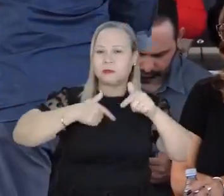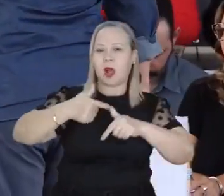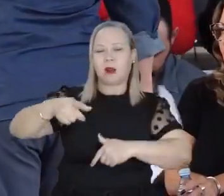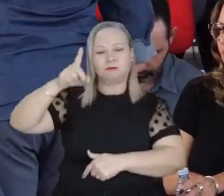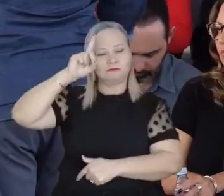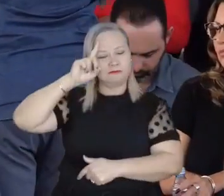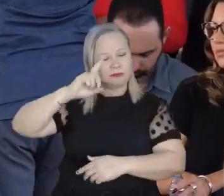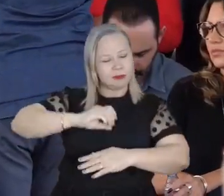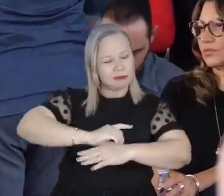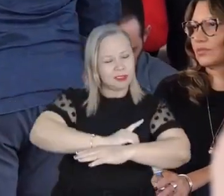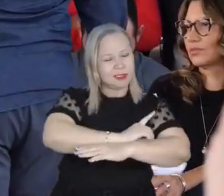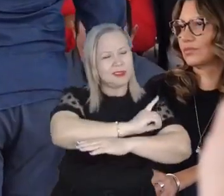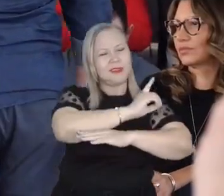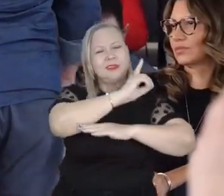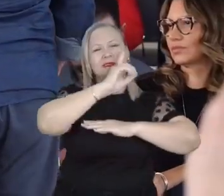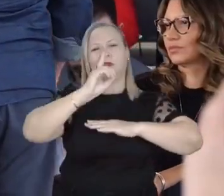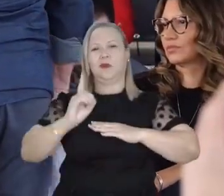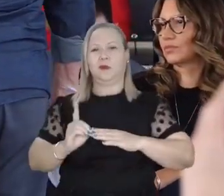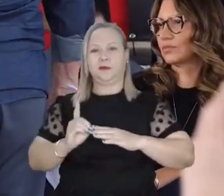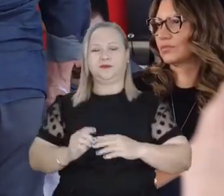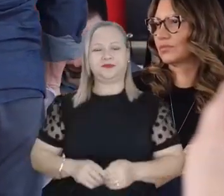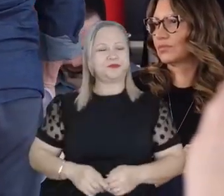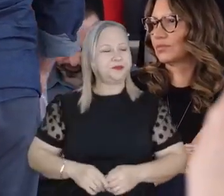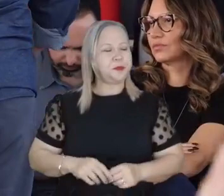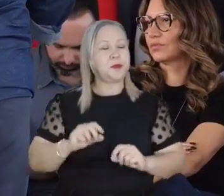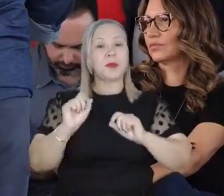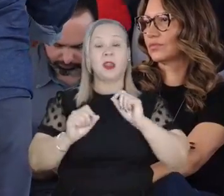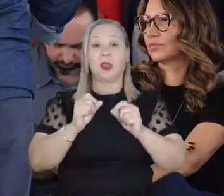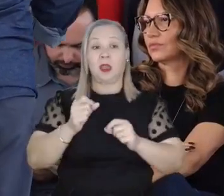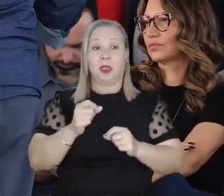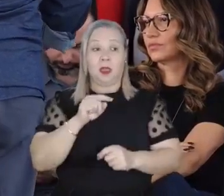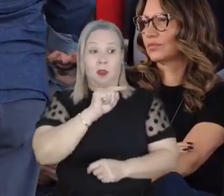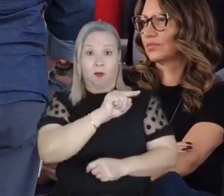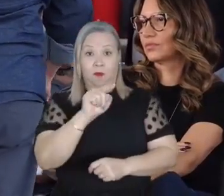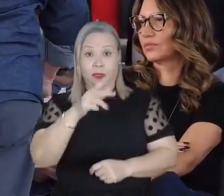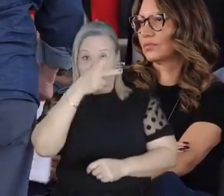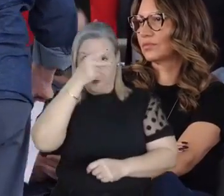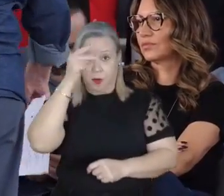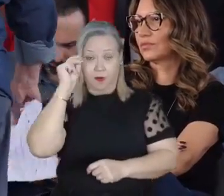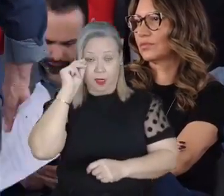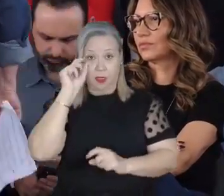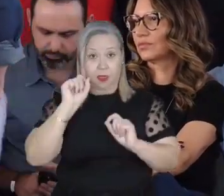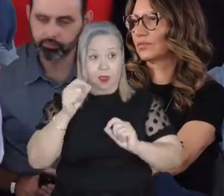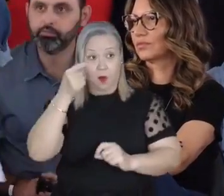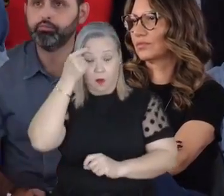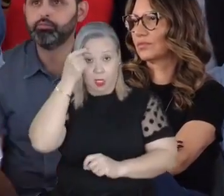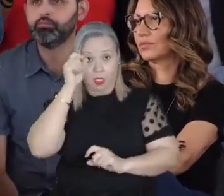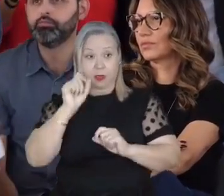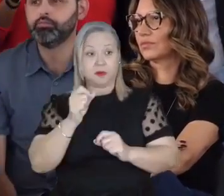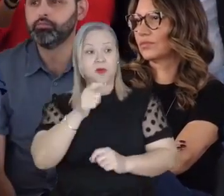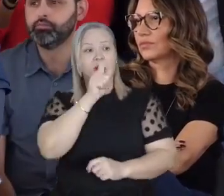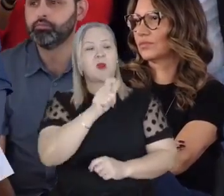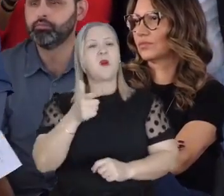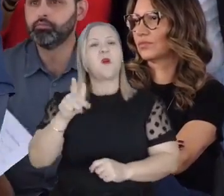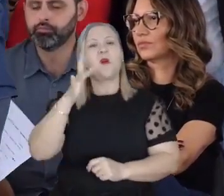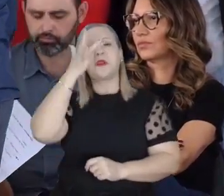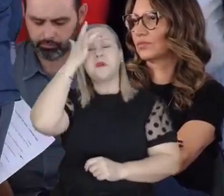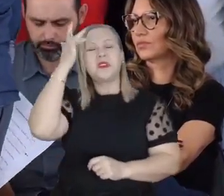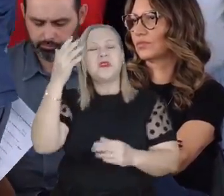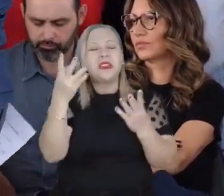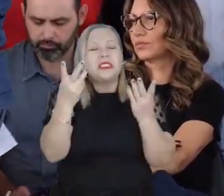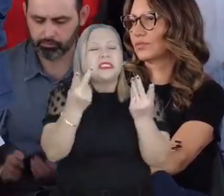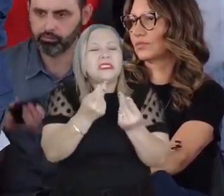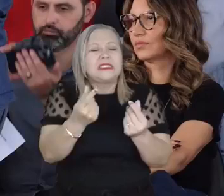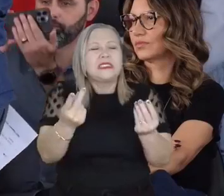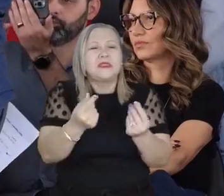Eu duvido que, se não fosse você prefeita, alguém ia sensibilizar com as crianças andando com